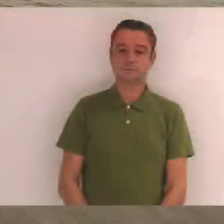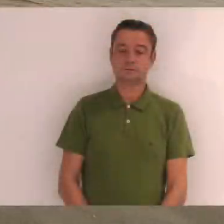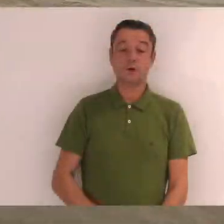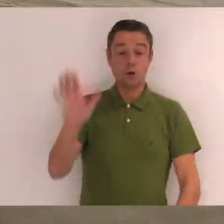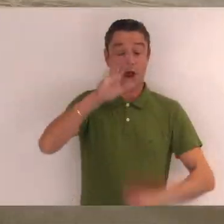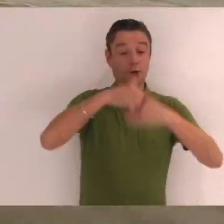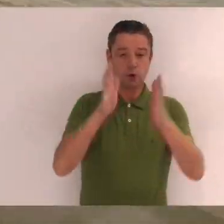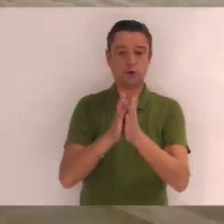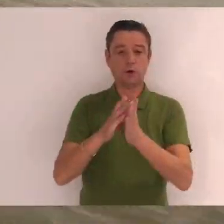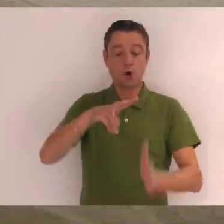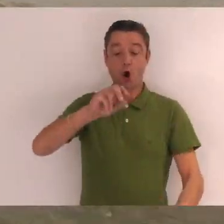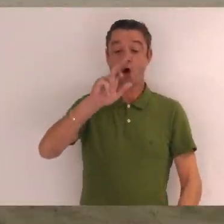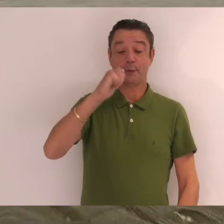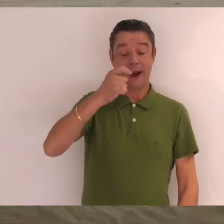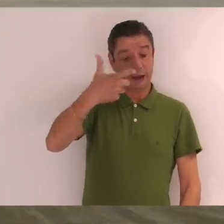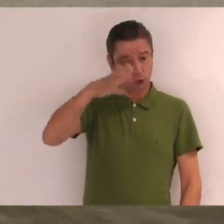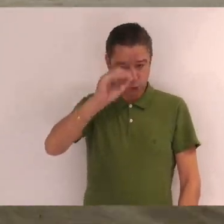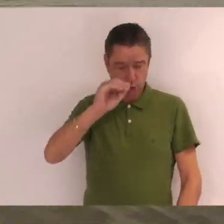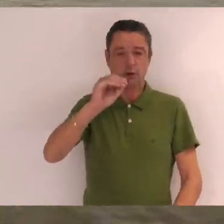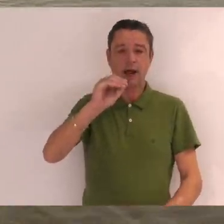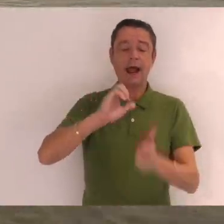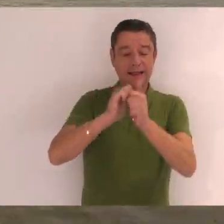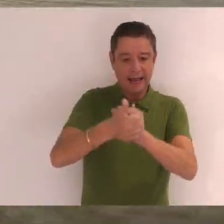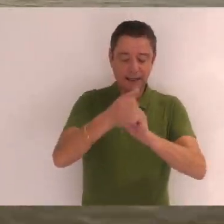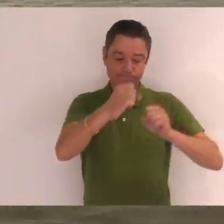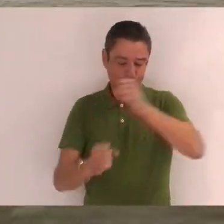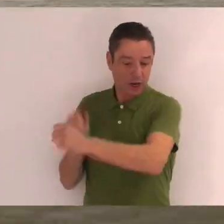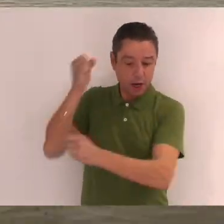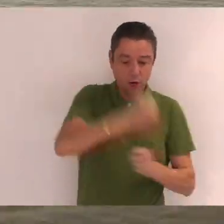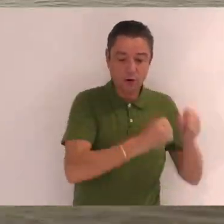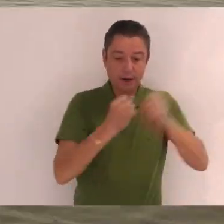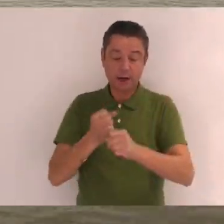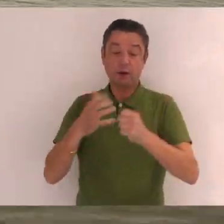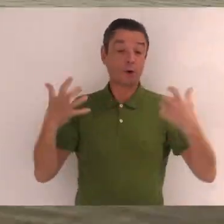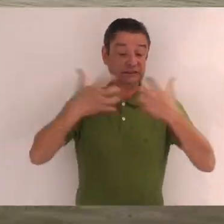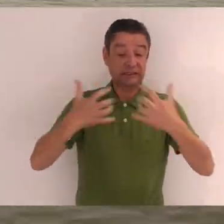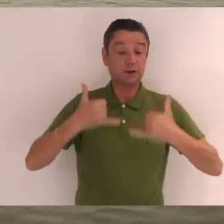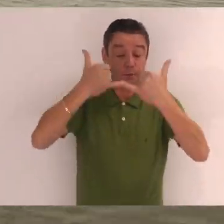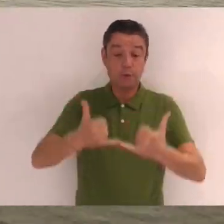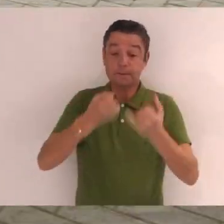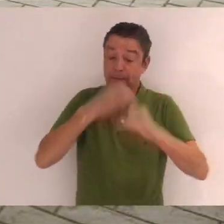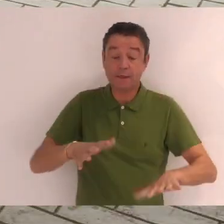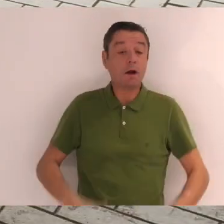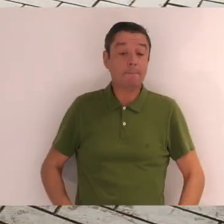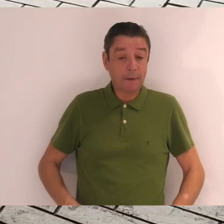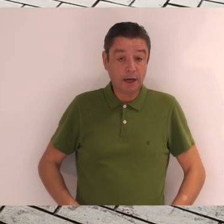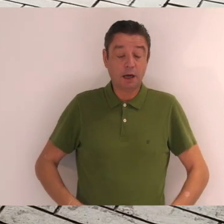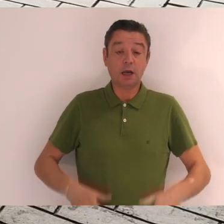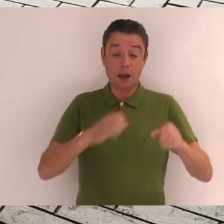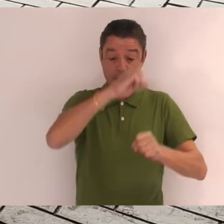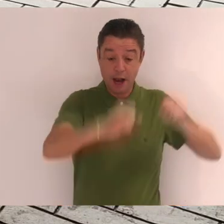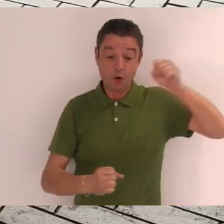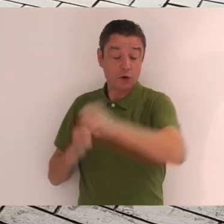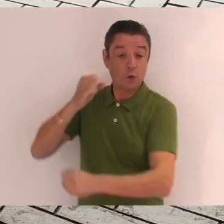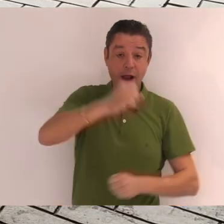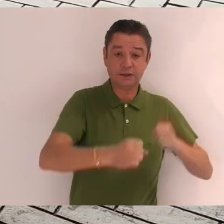Olá a todos sou Norberto Mourão atleta de paracanoagem tornei-me atleta após ter um acidente no qual eu perdi as pernas e a Camila já foi